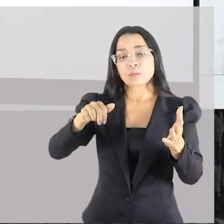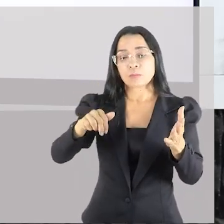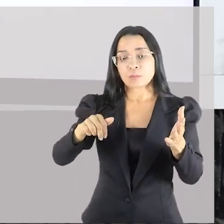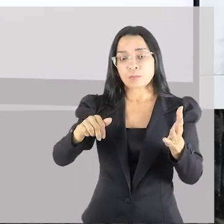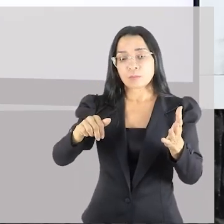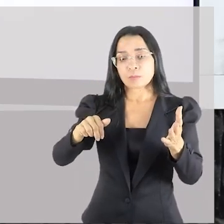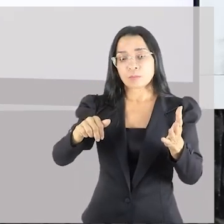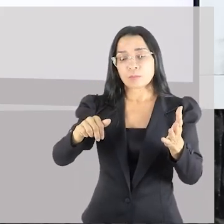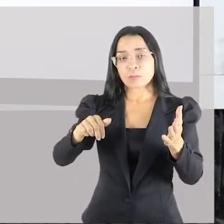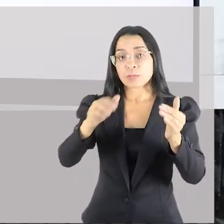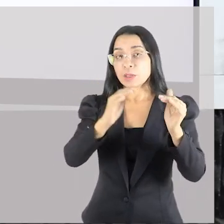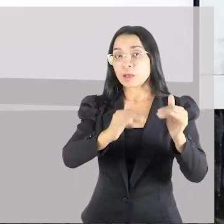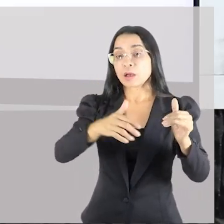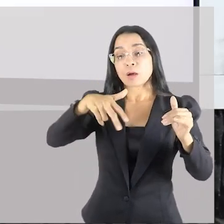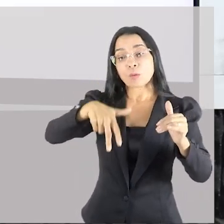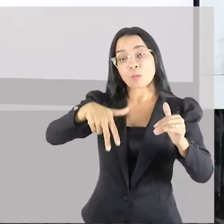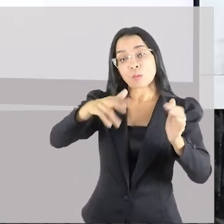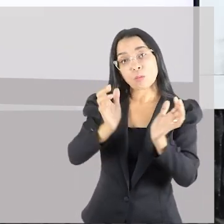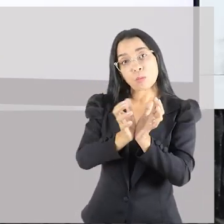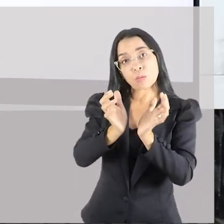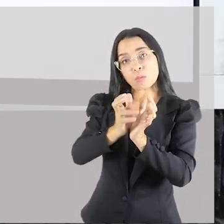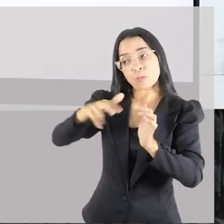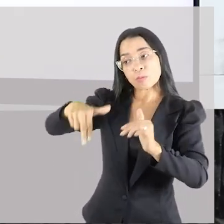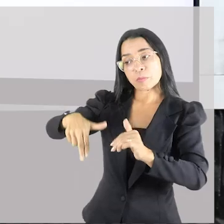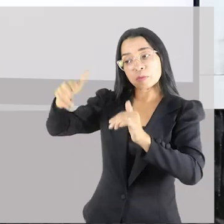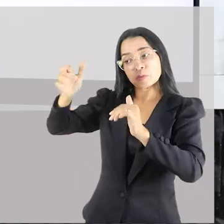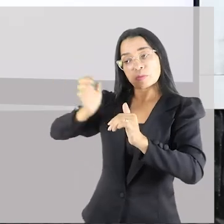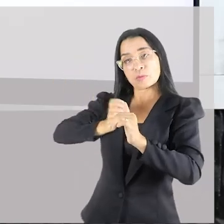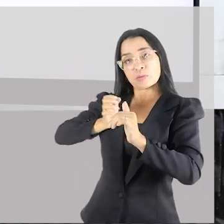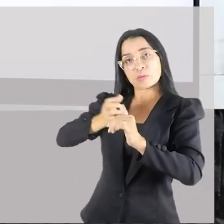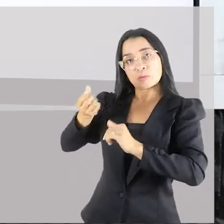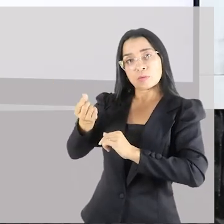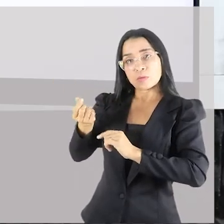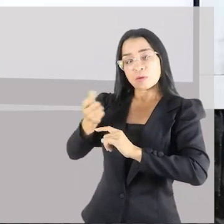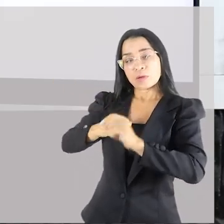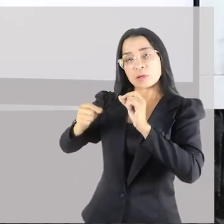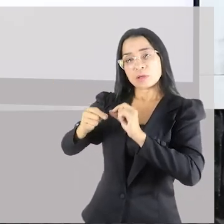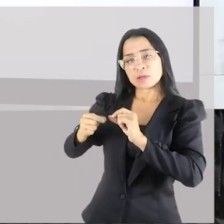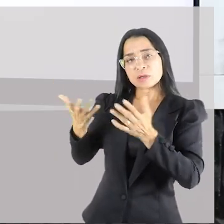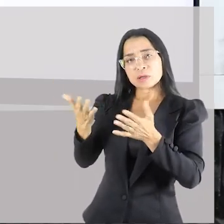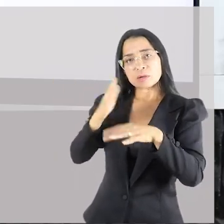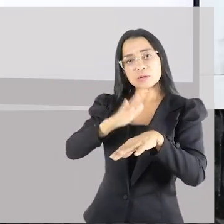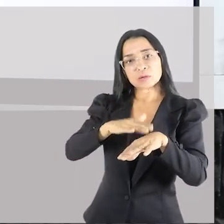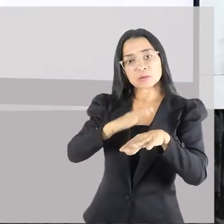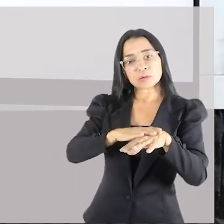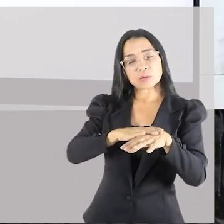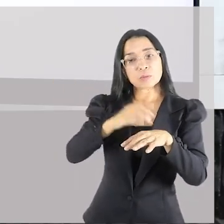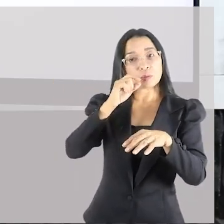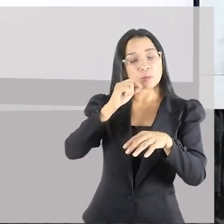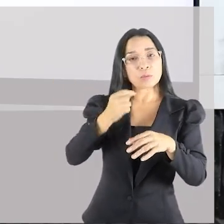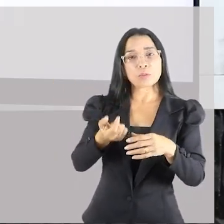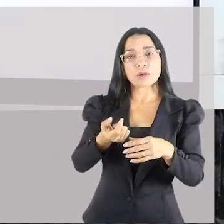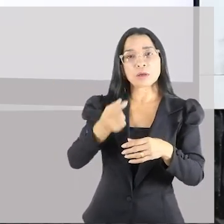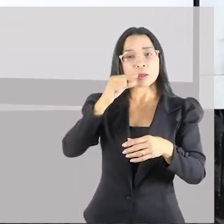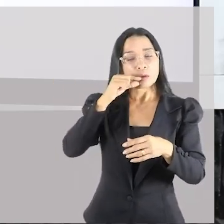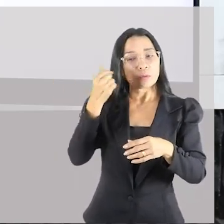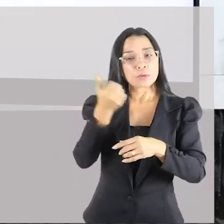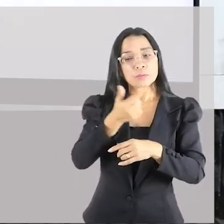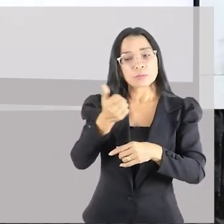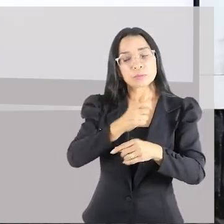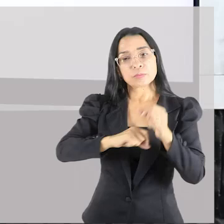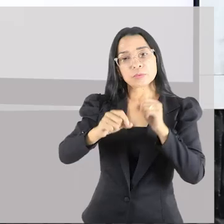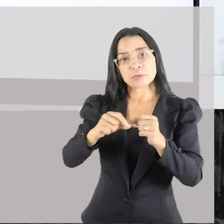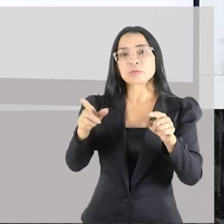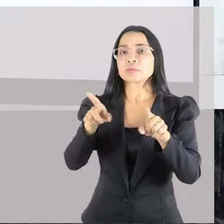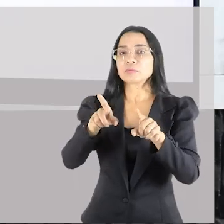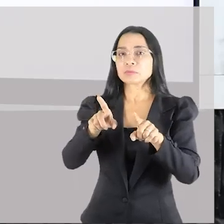então, acenou para Dom Pedro, ok, vamos continuar. E ele, dentro desse processo, e agora, claro, uma Constituição que basilava e que dava o poder